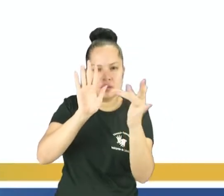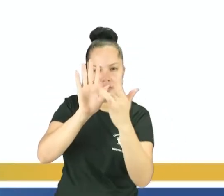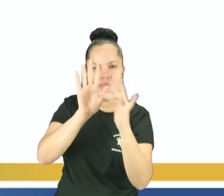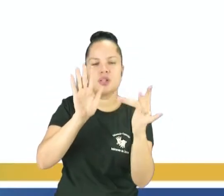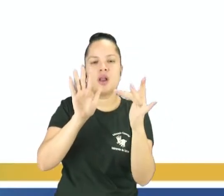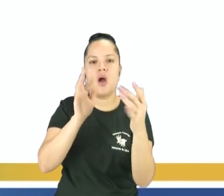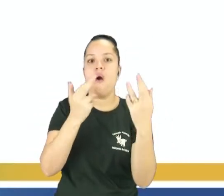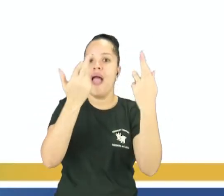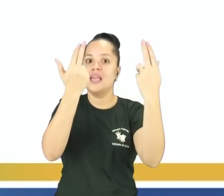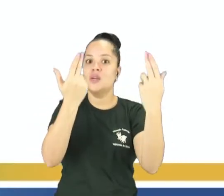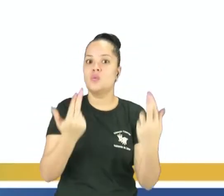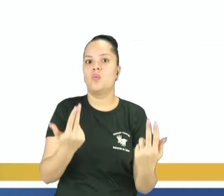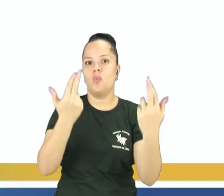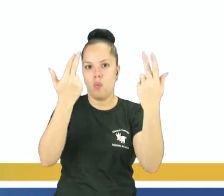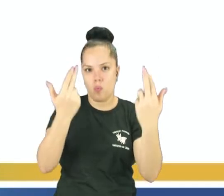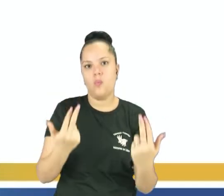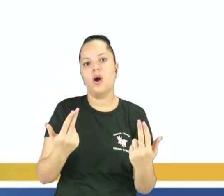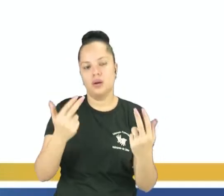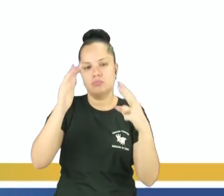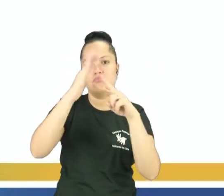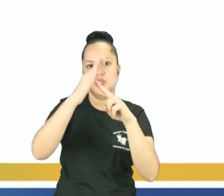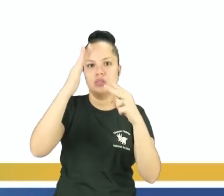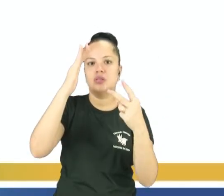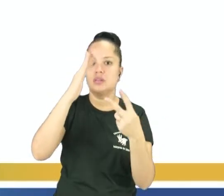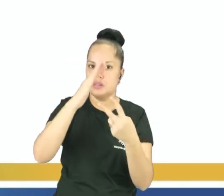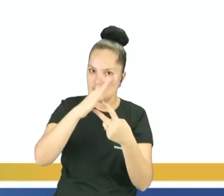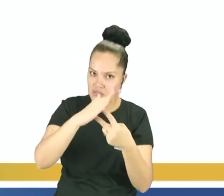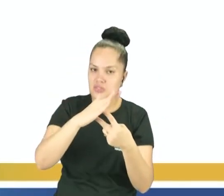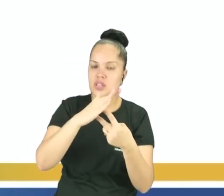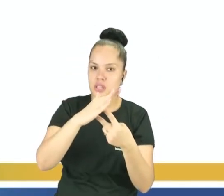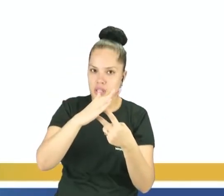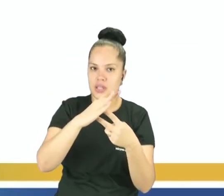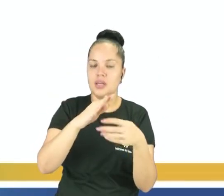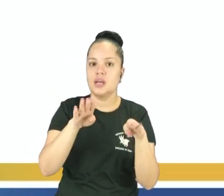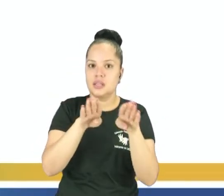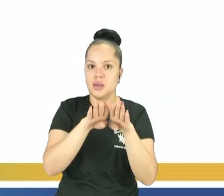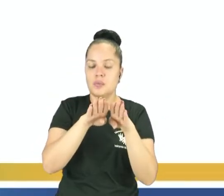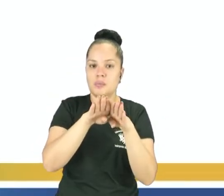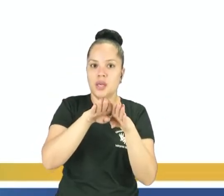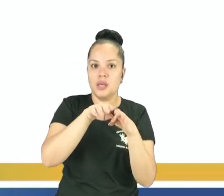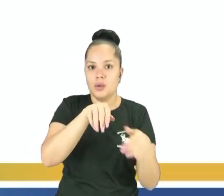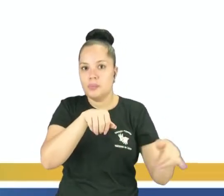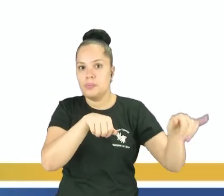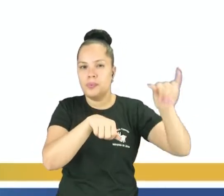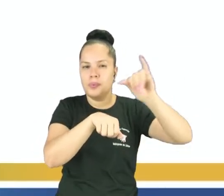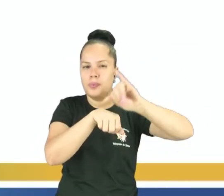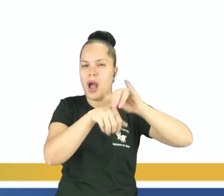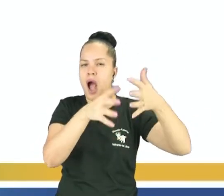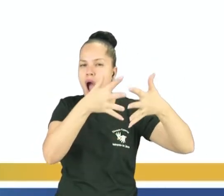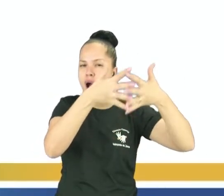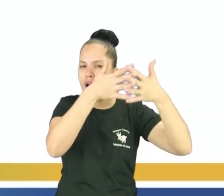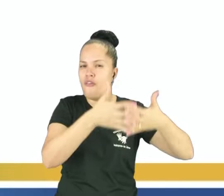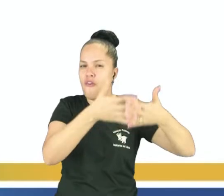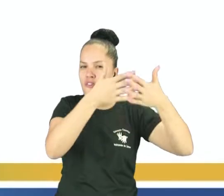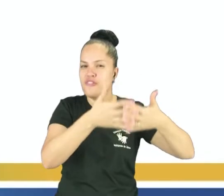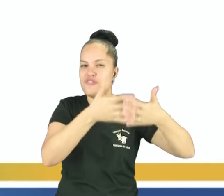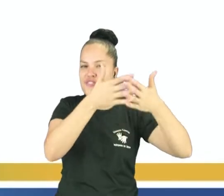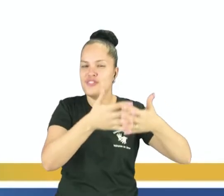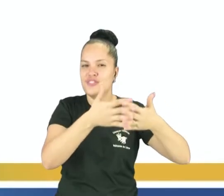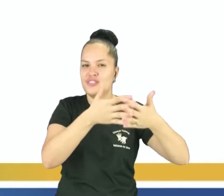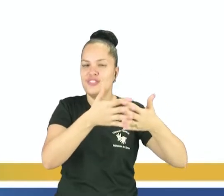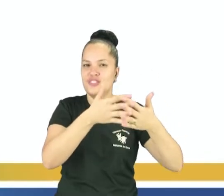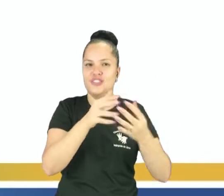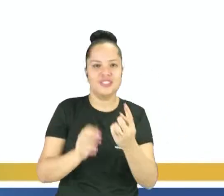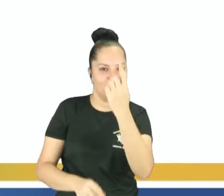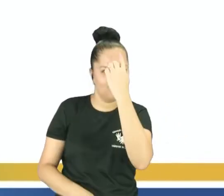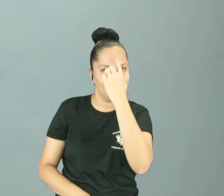às originais. Isso significa que elas podem ser sobrepostas, confundindo-se com a mesma figura. Então,